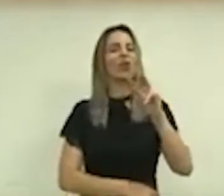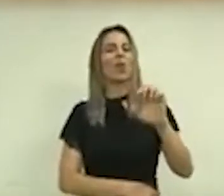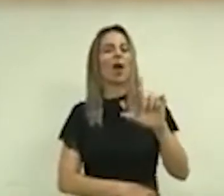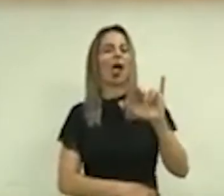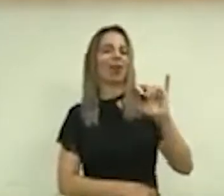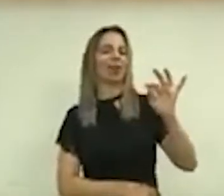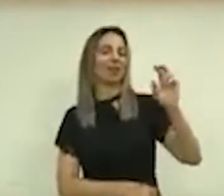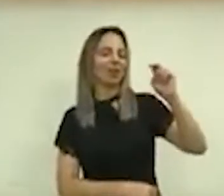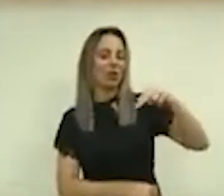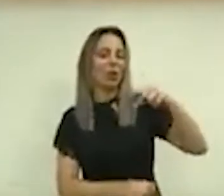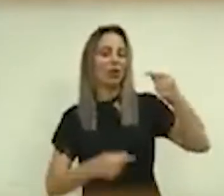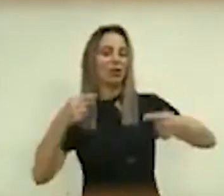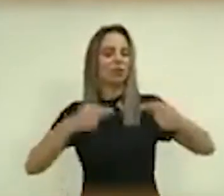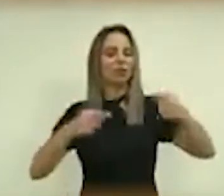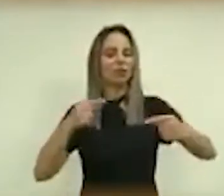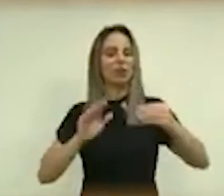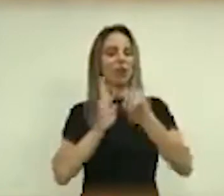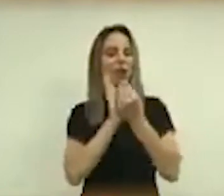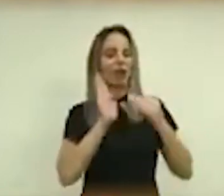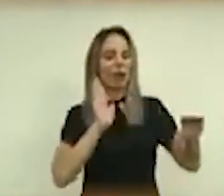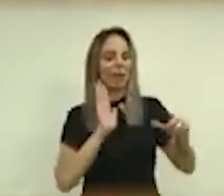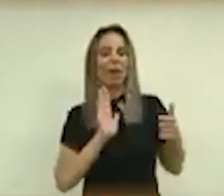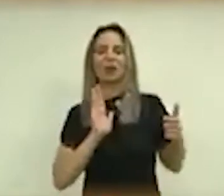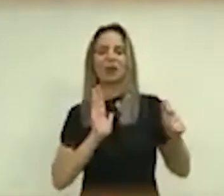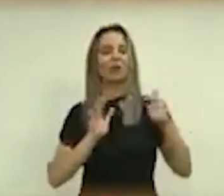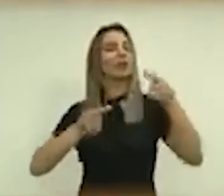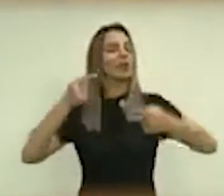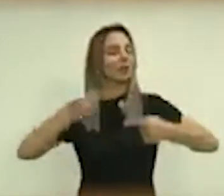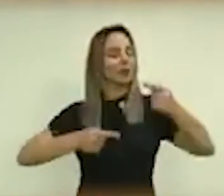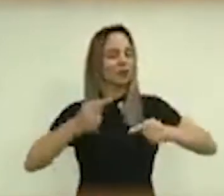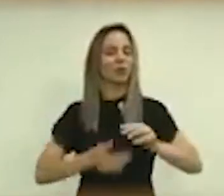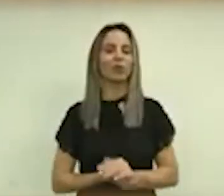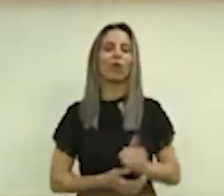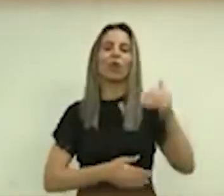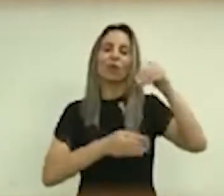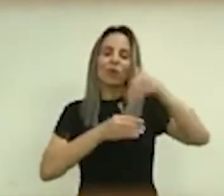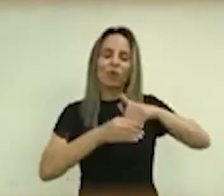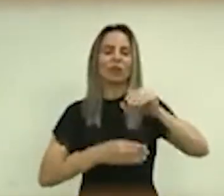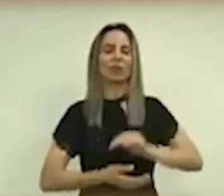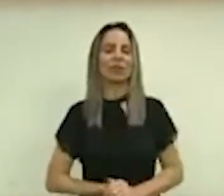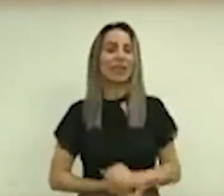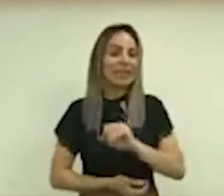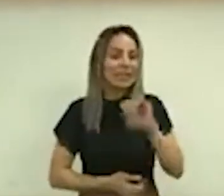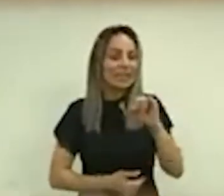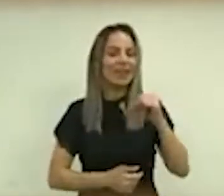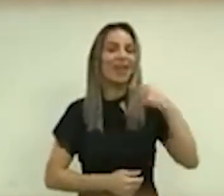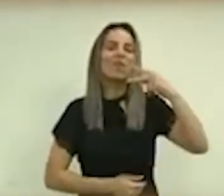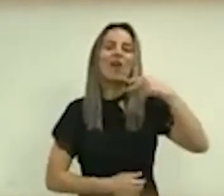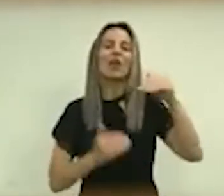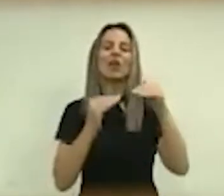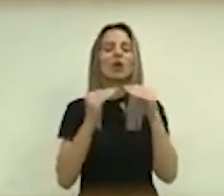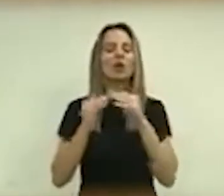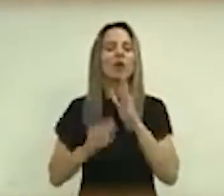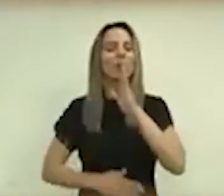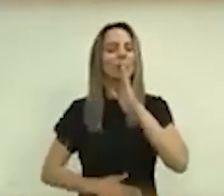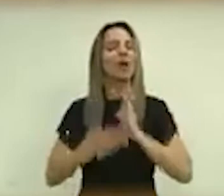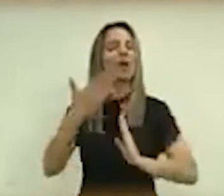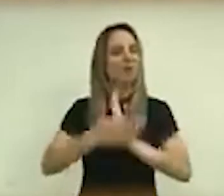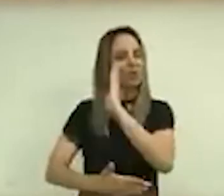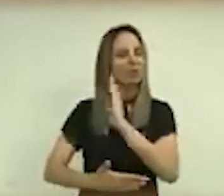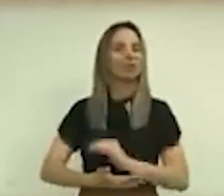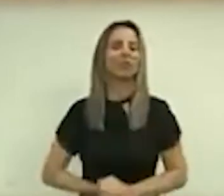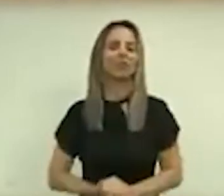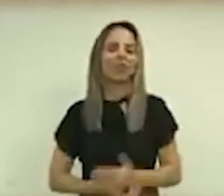Em discussão, requerimento do novo vereador. Não havendo quem queira discutir, em votação. Se os vereadores estiverem de acordo, permaneçam como estão. Aprovado,